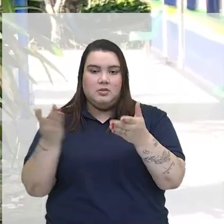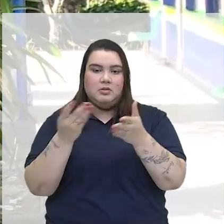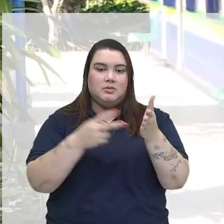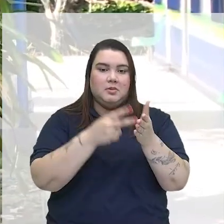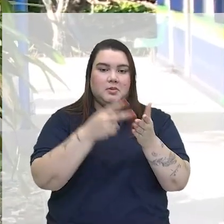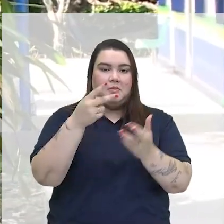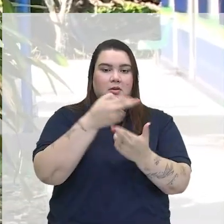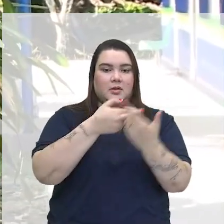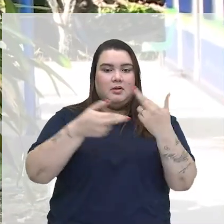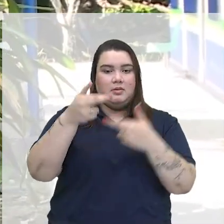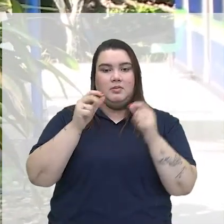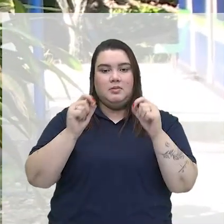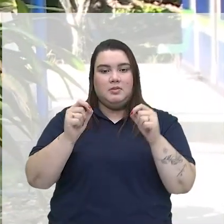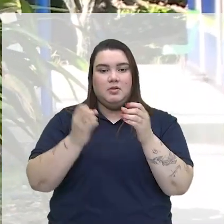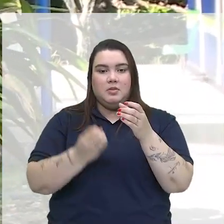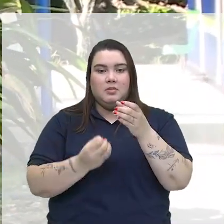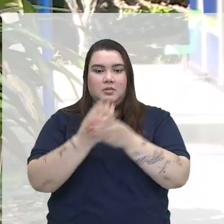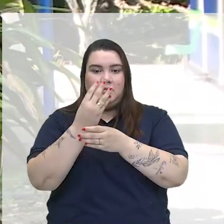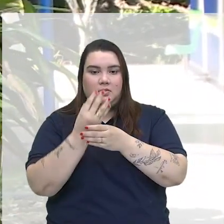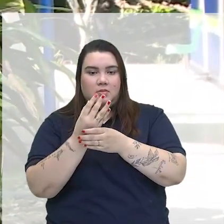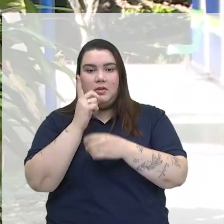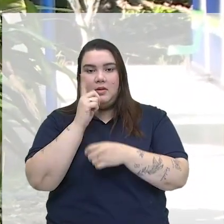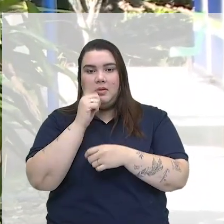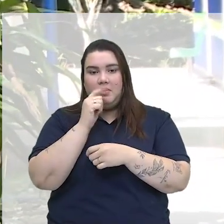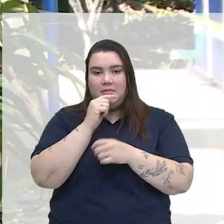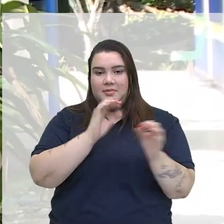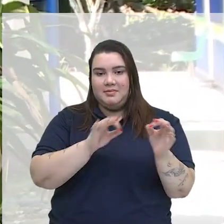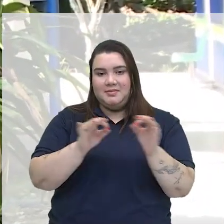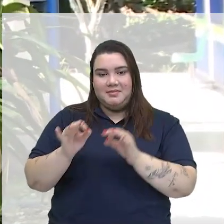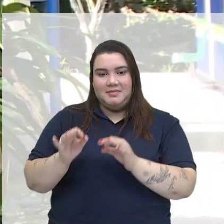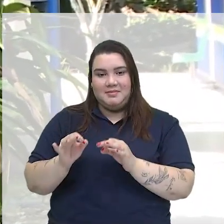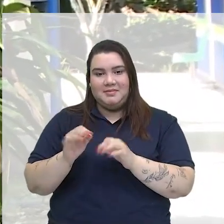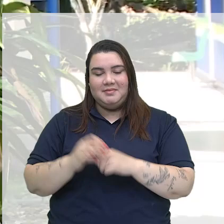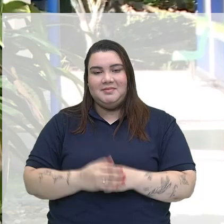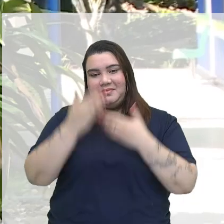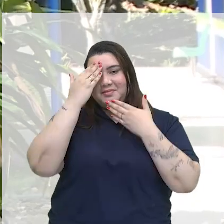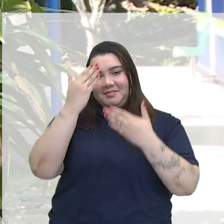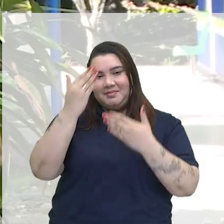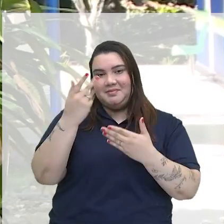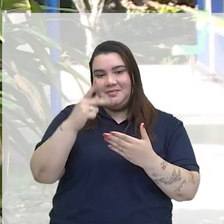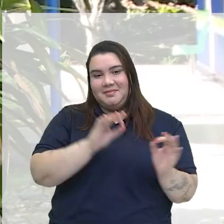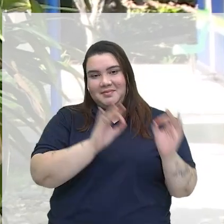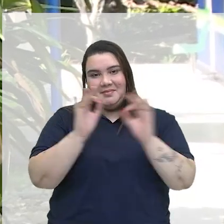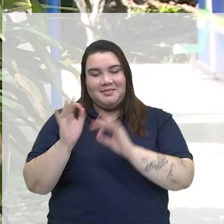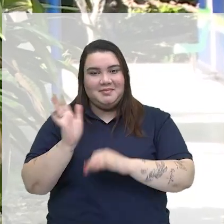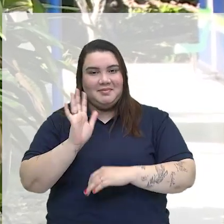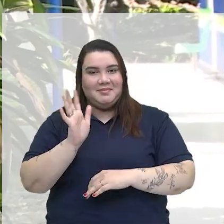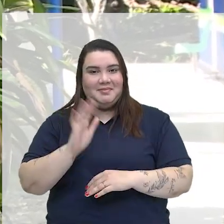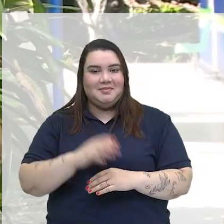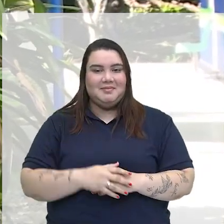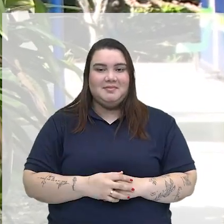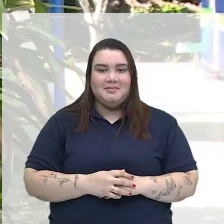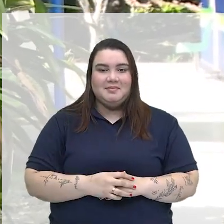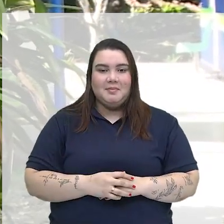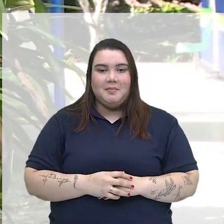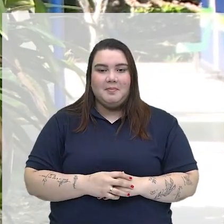segunda reação com a produção de água, tá bom? Muito obrigado pela presença e até a próxima.